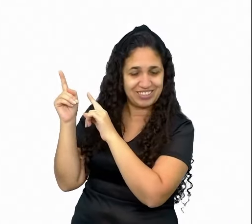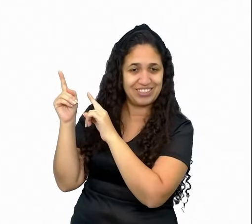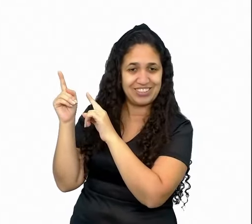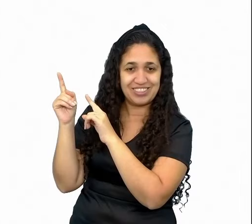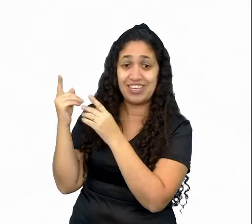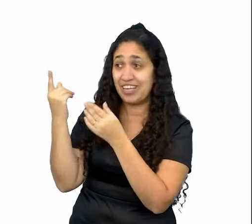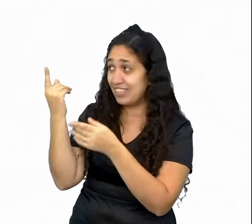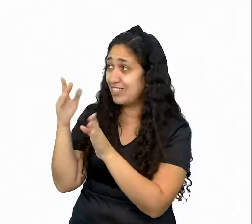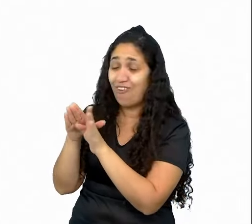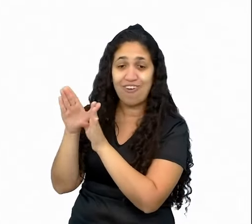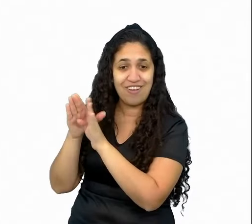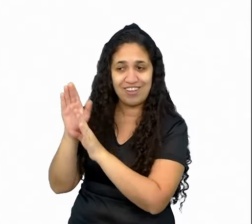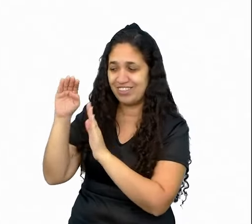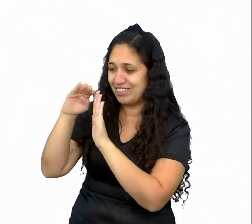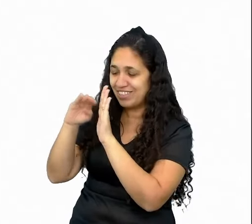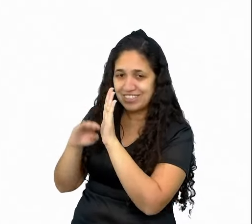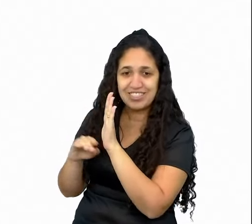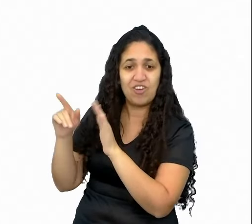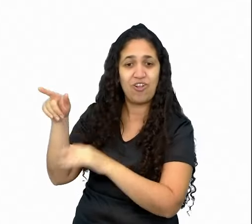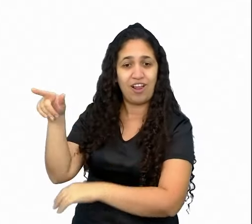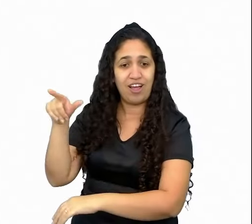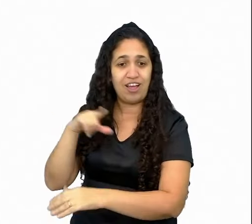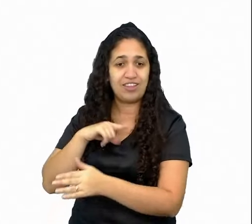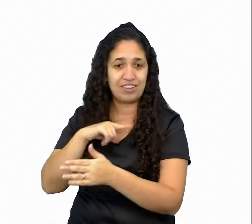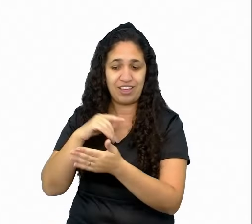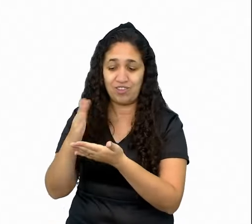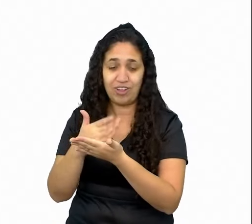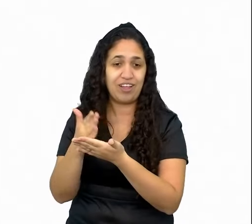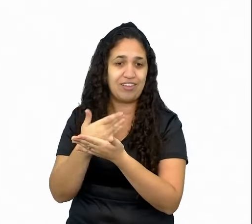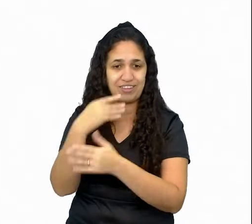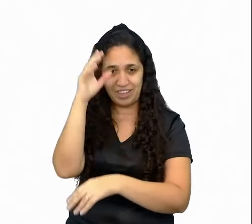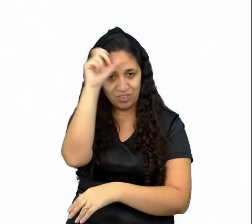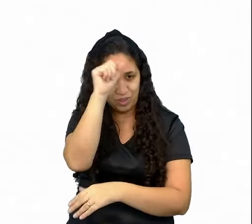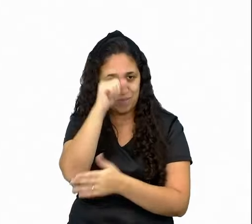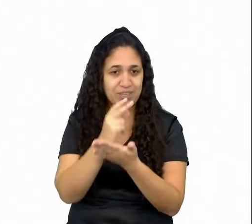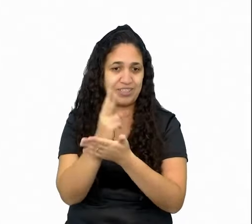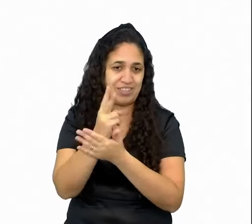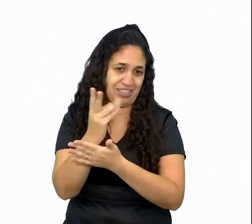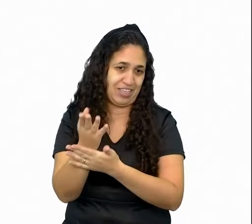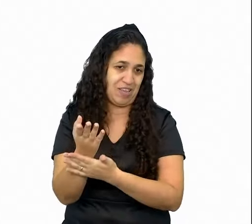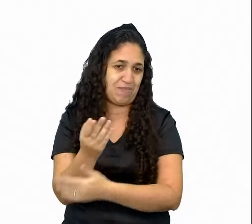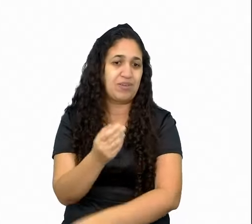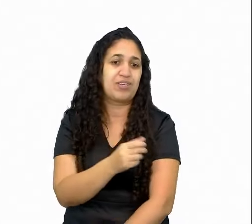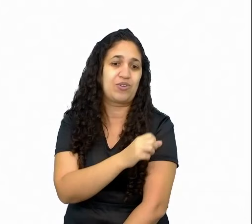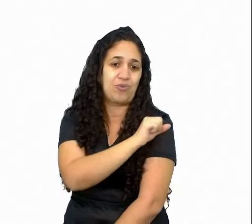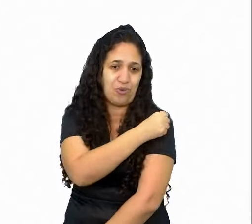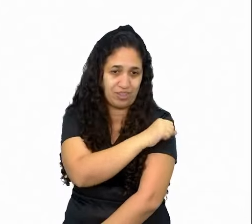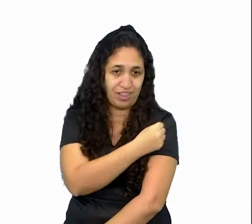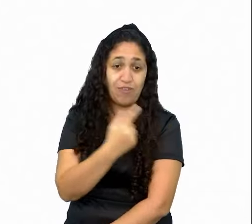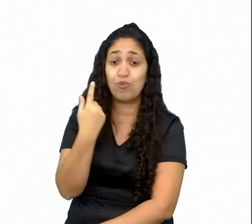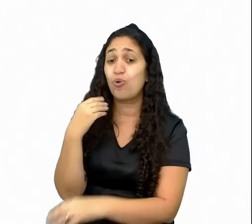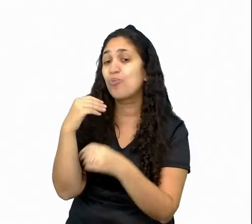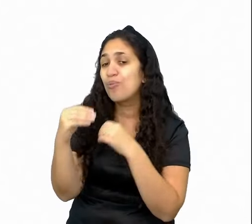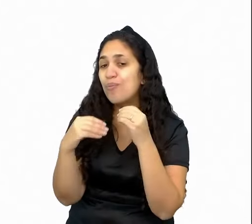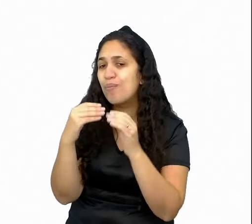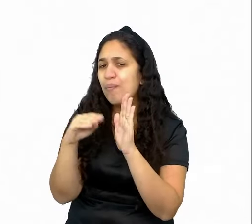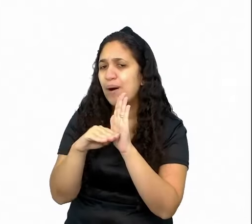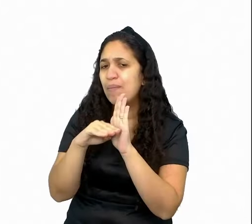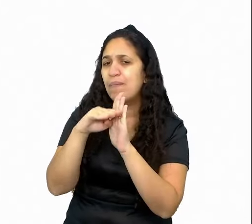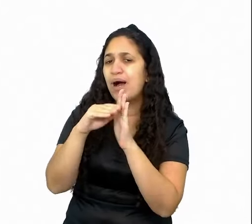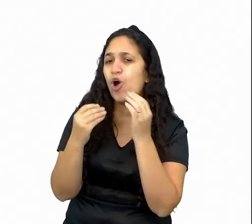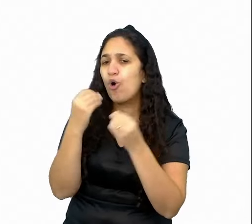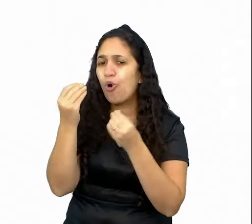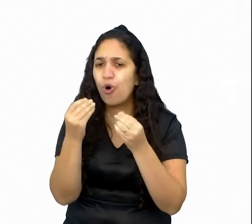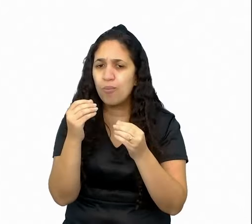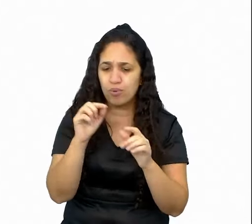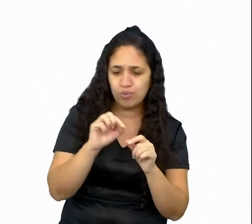essas orientações também tem no caderno aí do Aprender Sempre nesse oitavo ano, o passo a passo para a construção de um quadrado